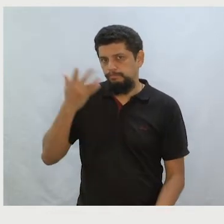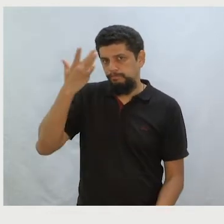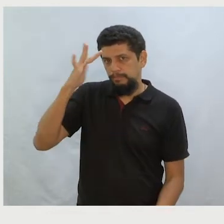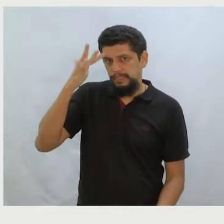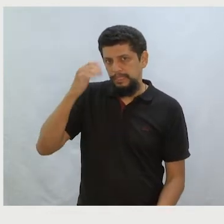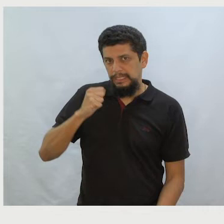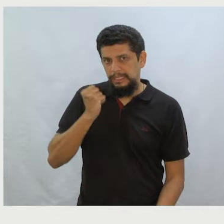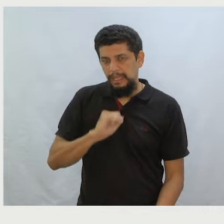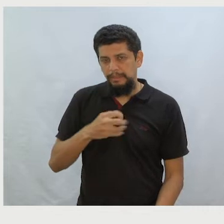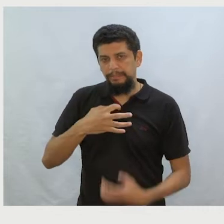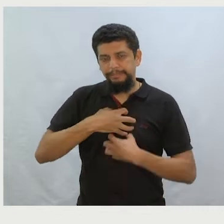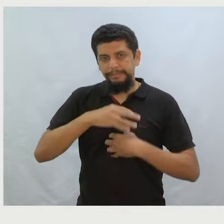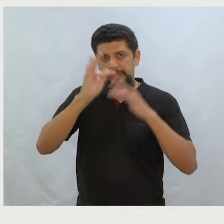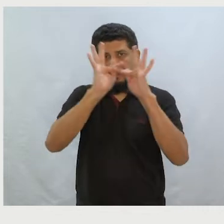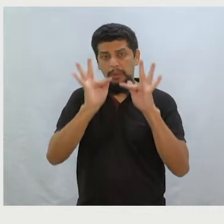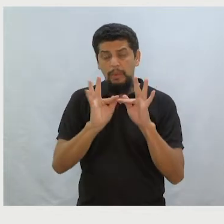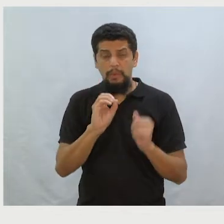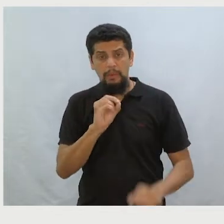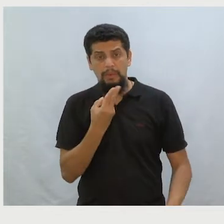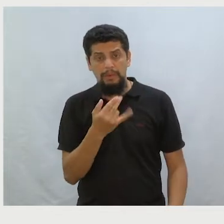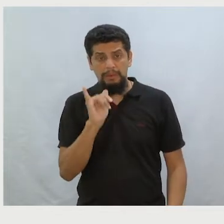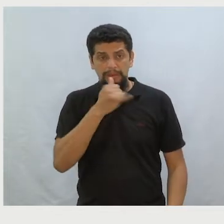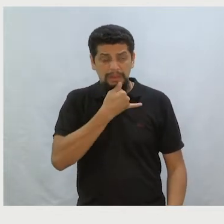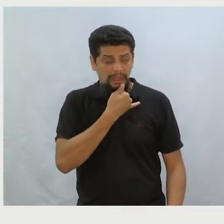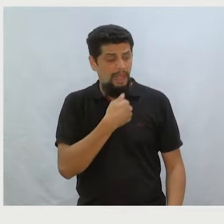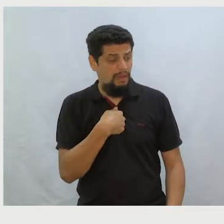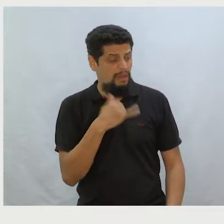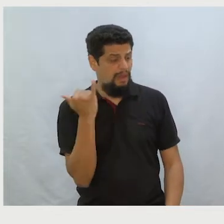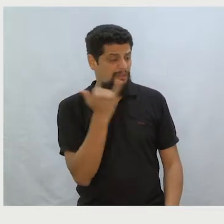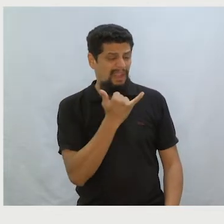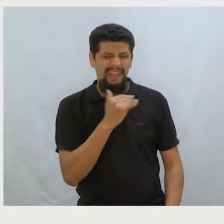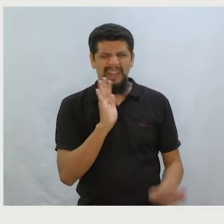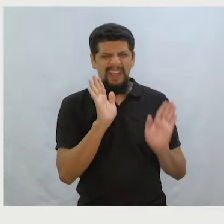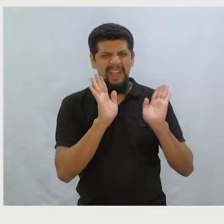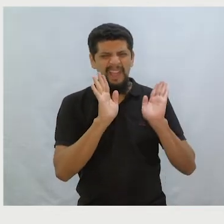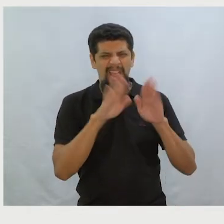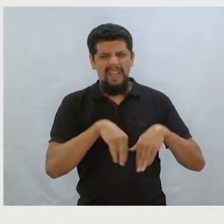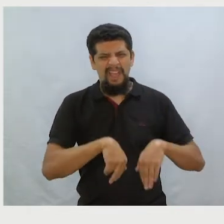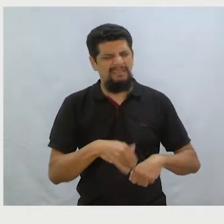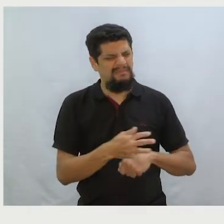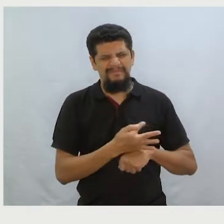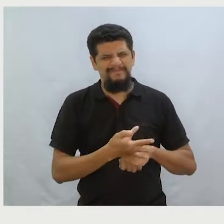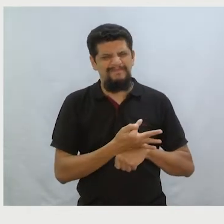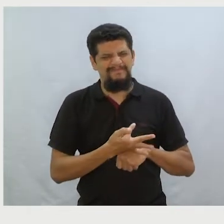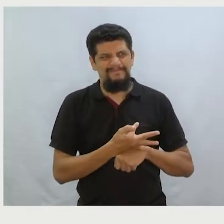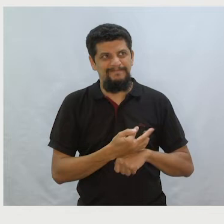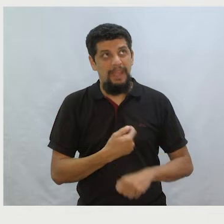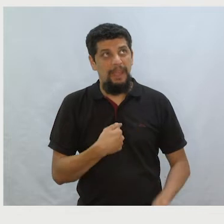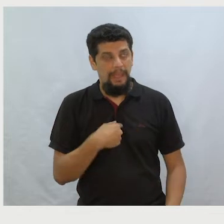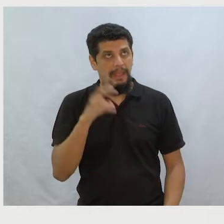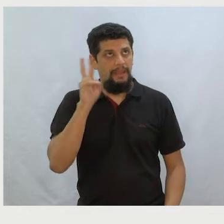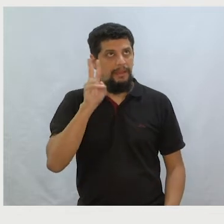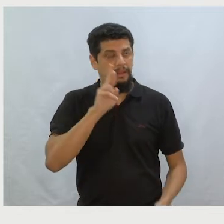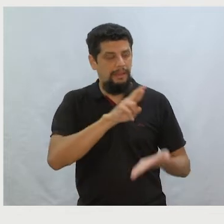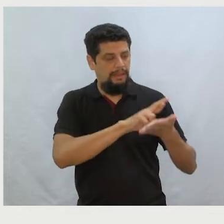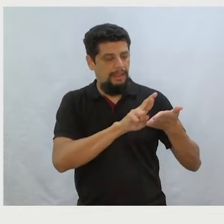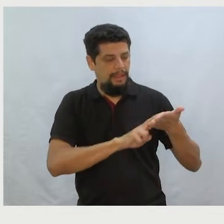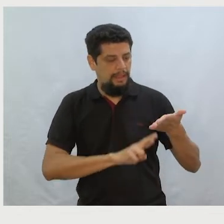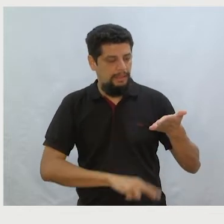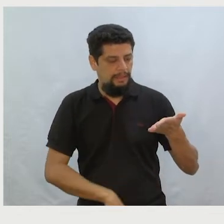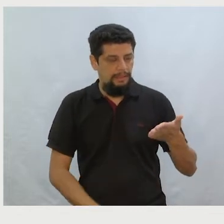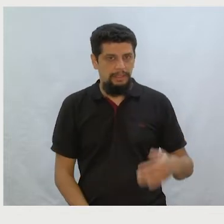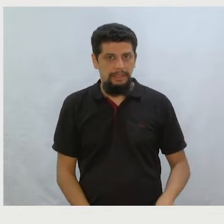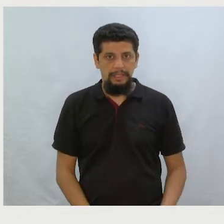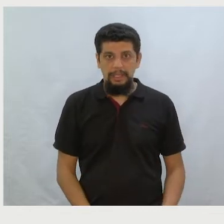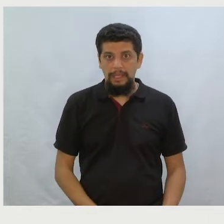saber se é para ficar feliz ou triste eu vou falar ah não férias me lembram redação e lição de